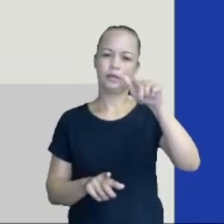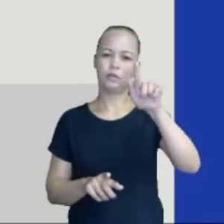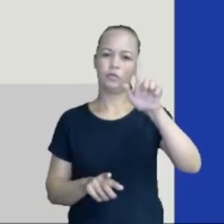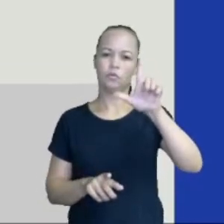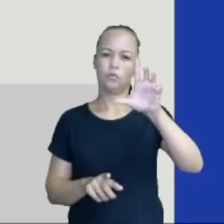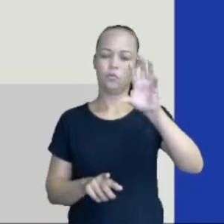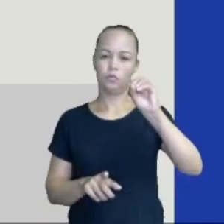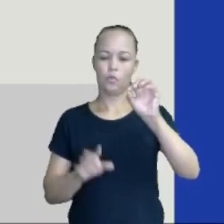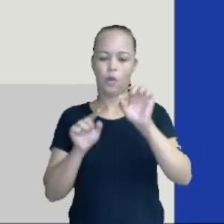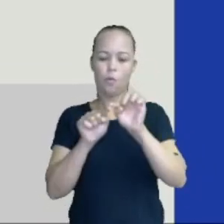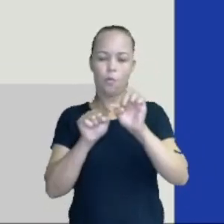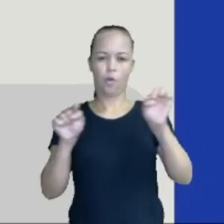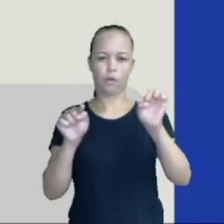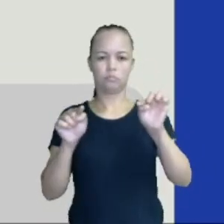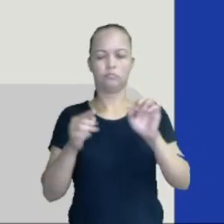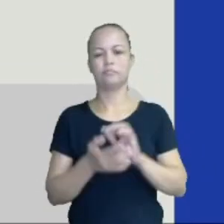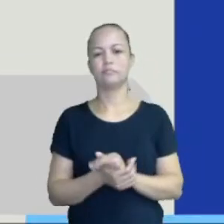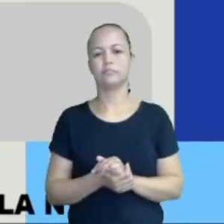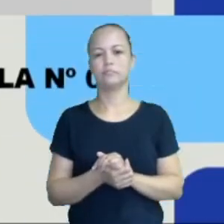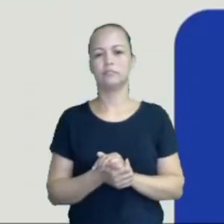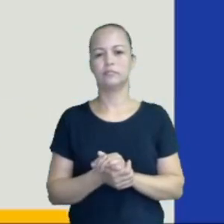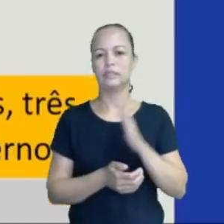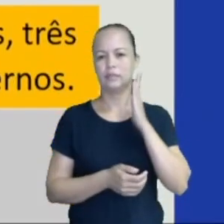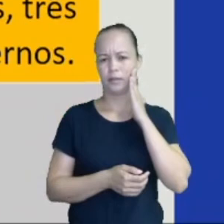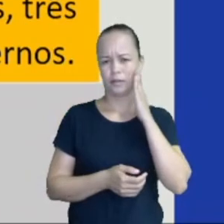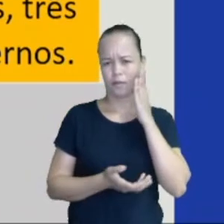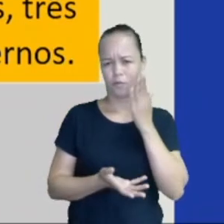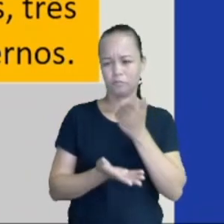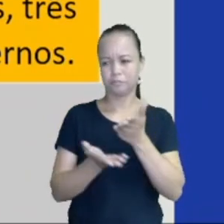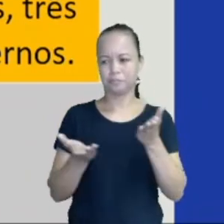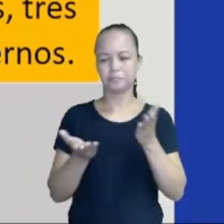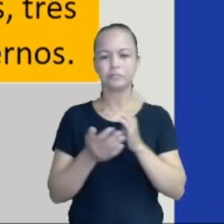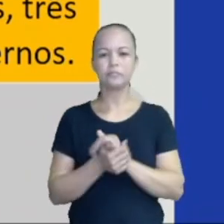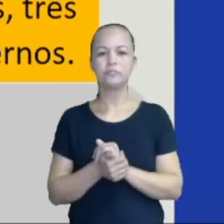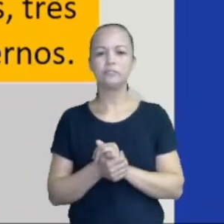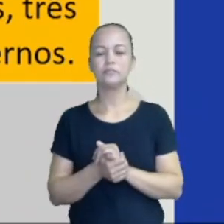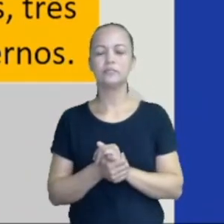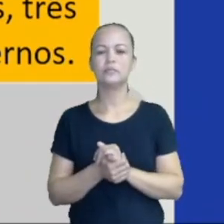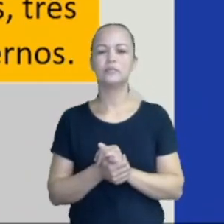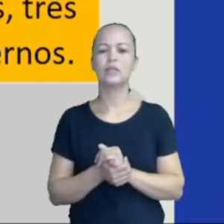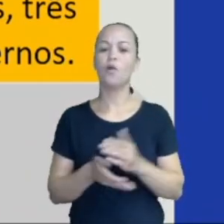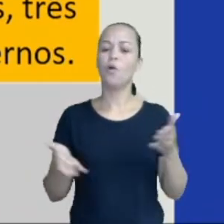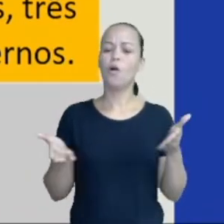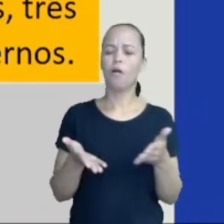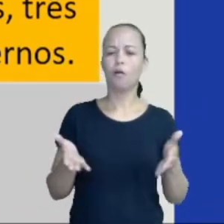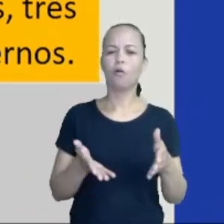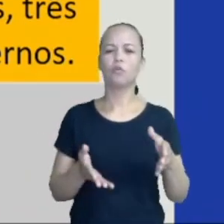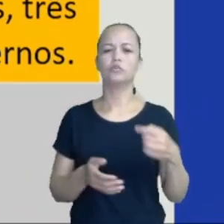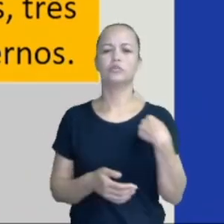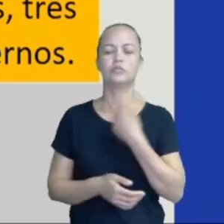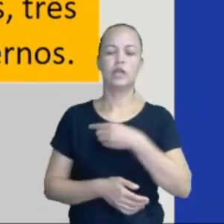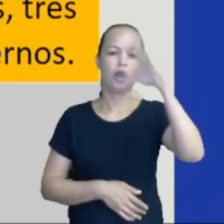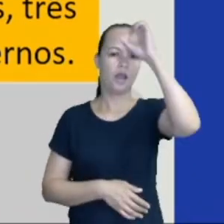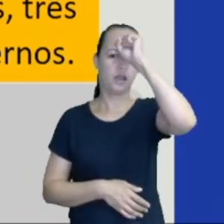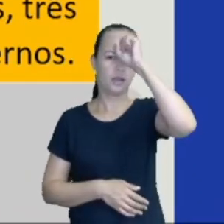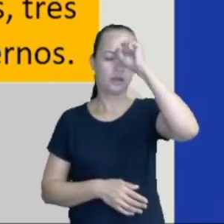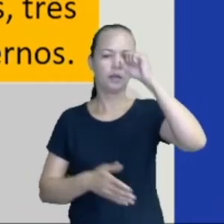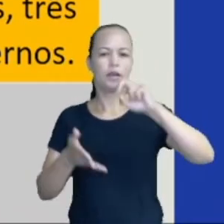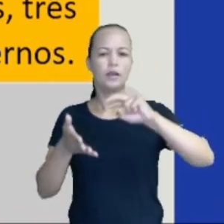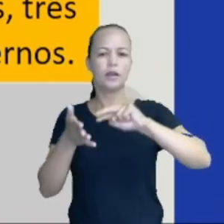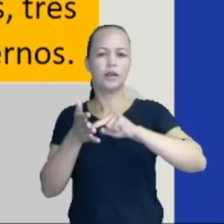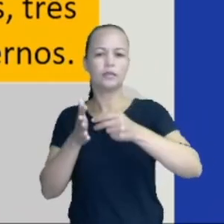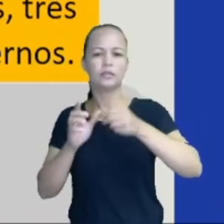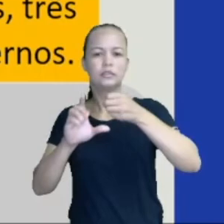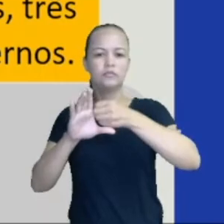ângulo reto. Beleza? Tranquilo? Deu para compreender? Então, hoje a gente aprendeu classificação dos triângulos